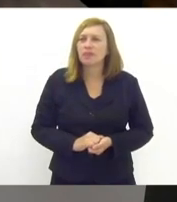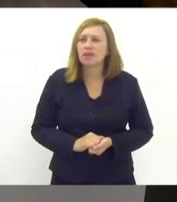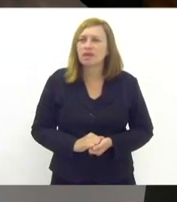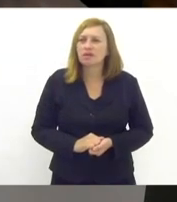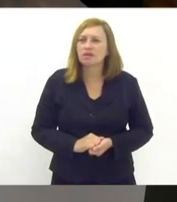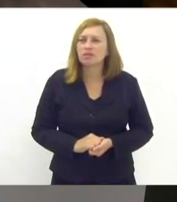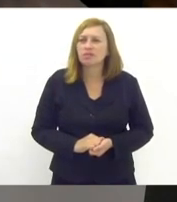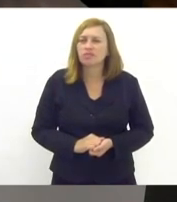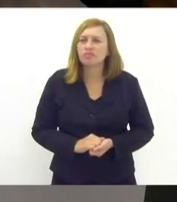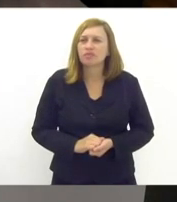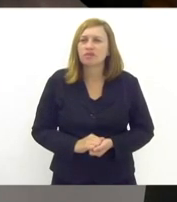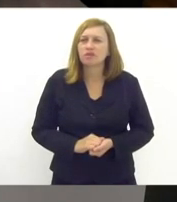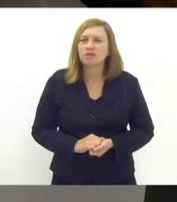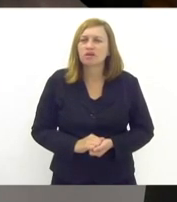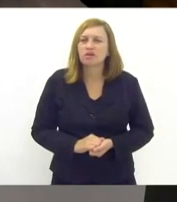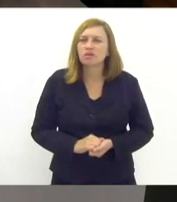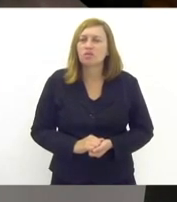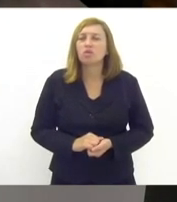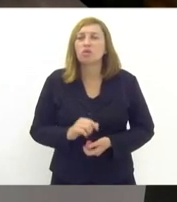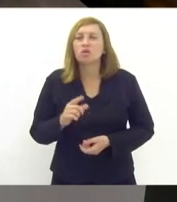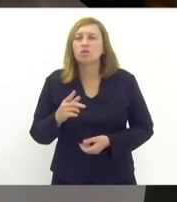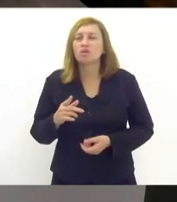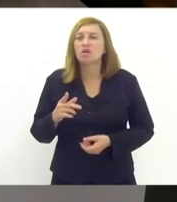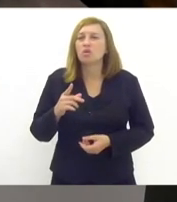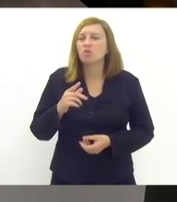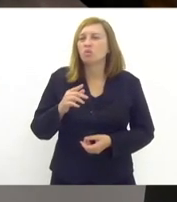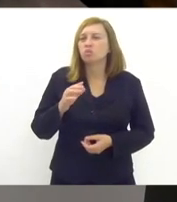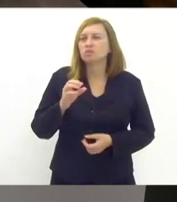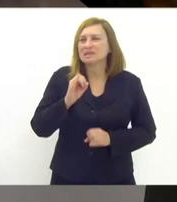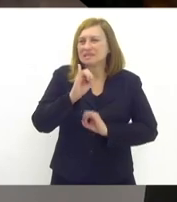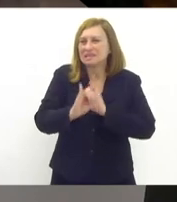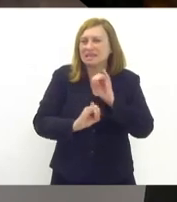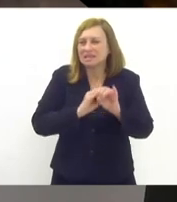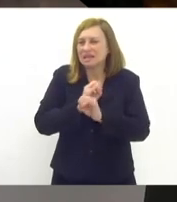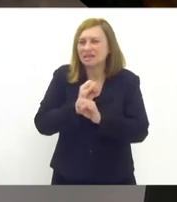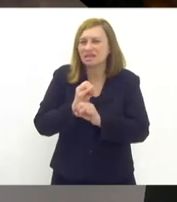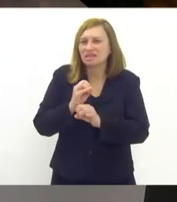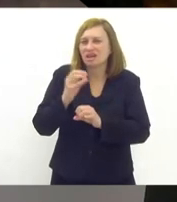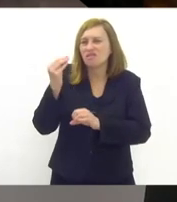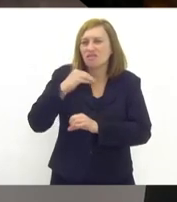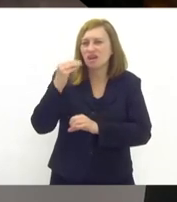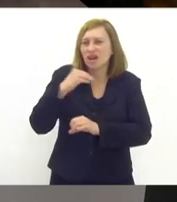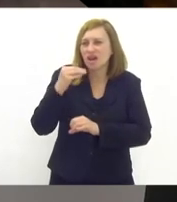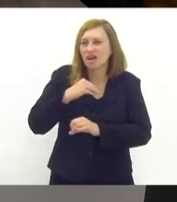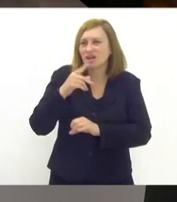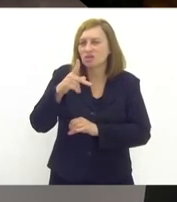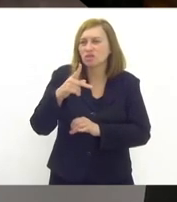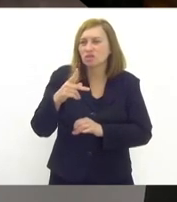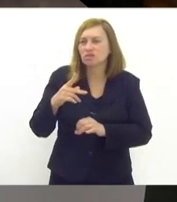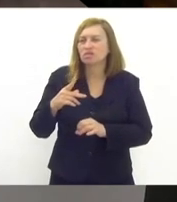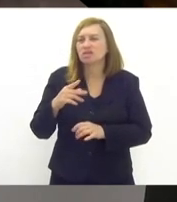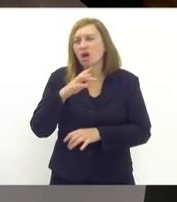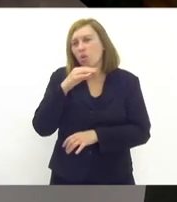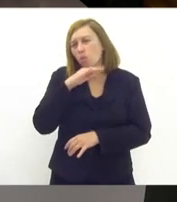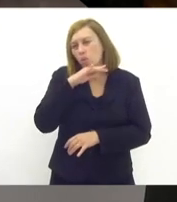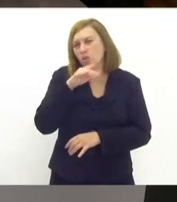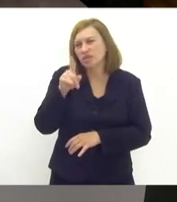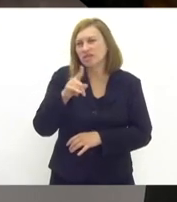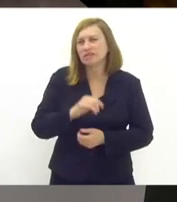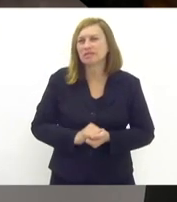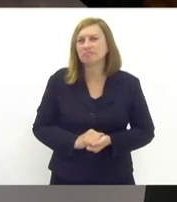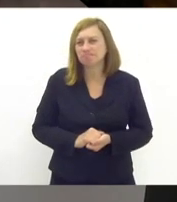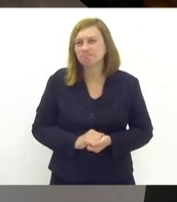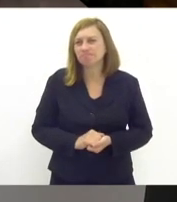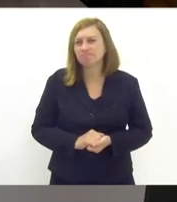Oi. Oi, de... não? É porque falhou... Falhou aí, porque eu acho que a sua conexão está instável,